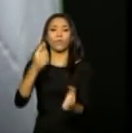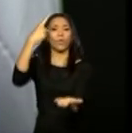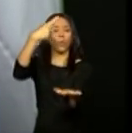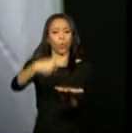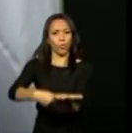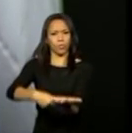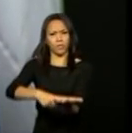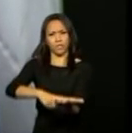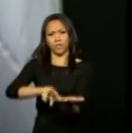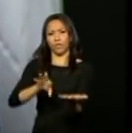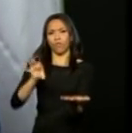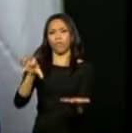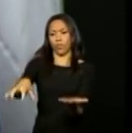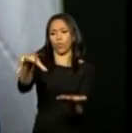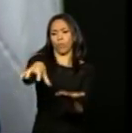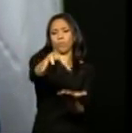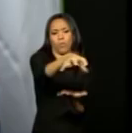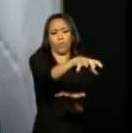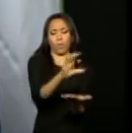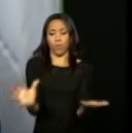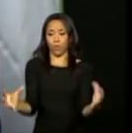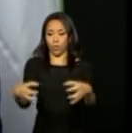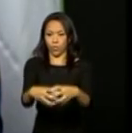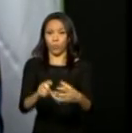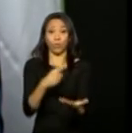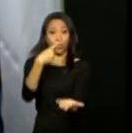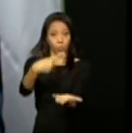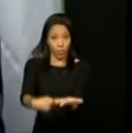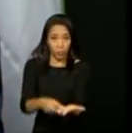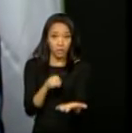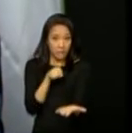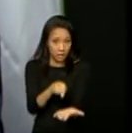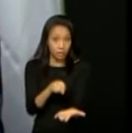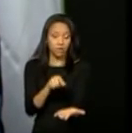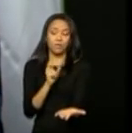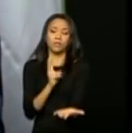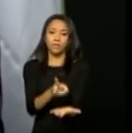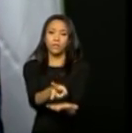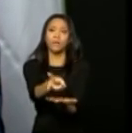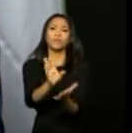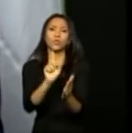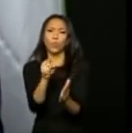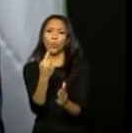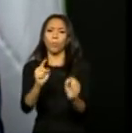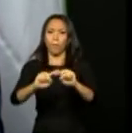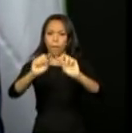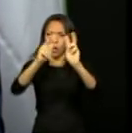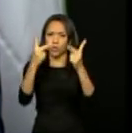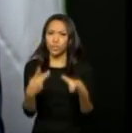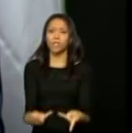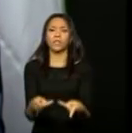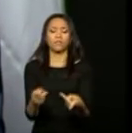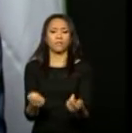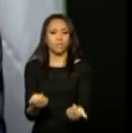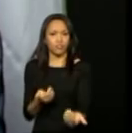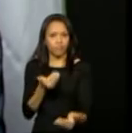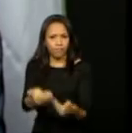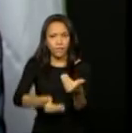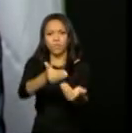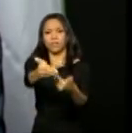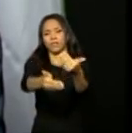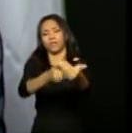amplos setores da cultura brasileira, de todas as regiões, articulados em torno de um projeto de desenvolvimento